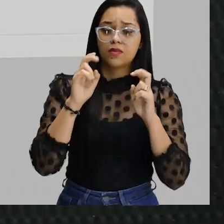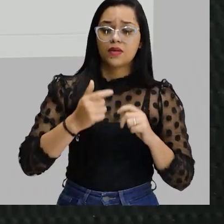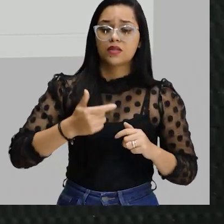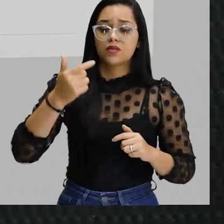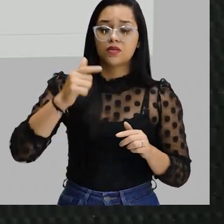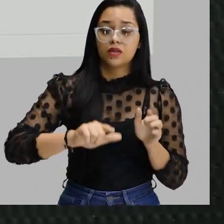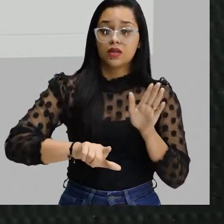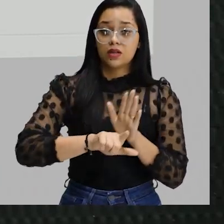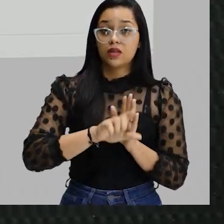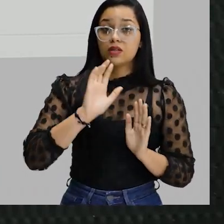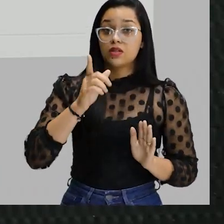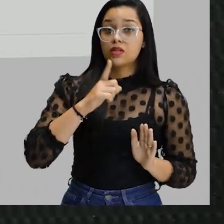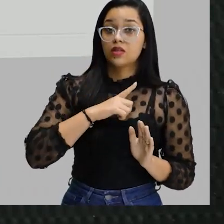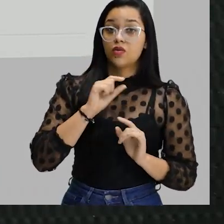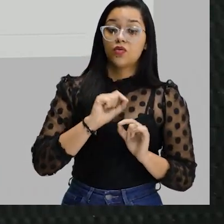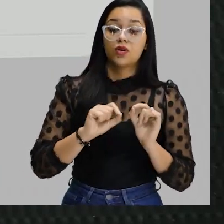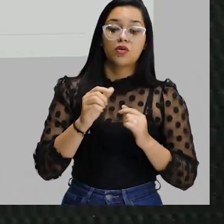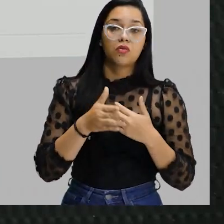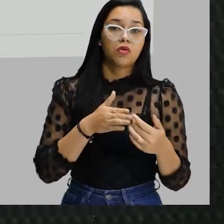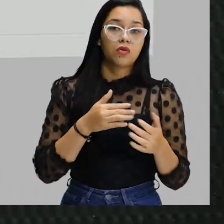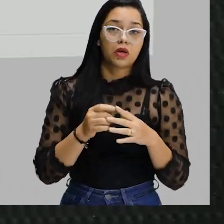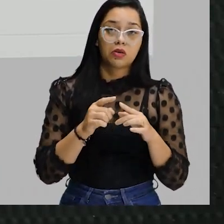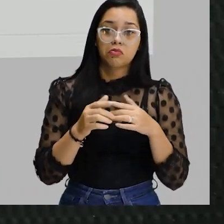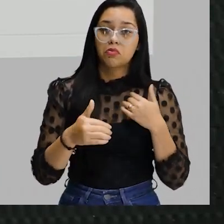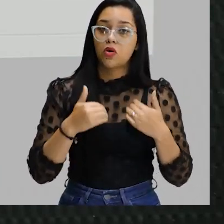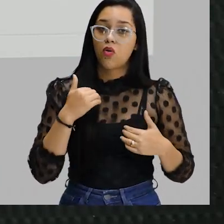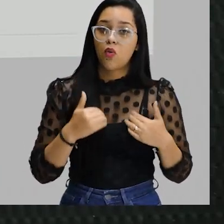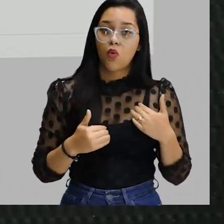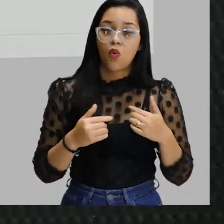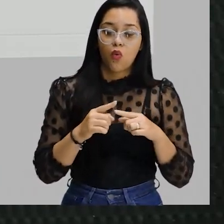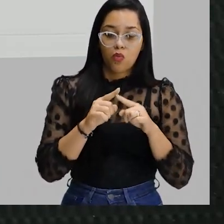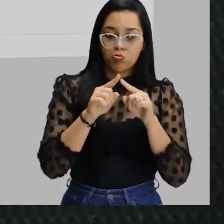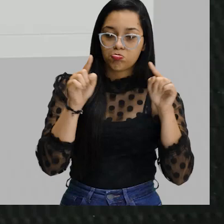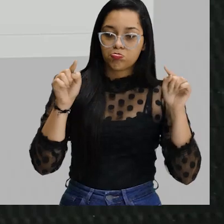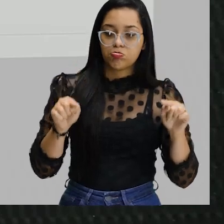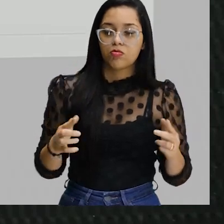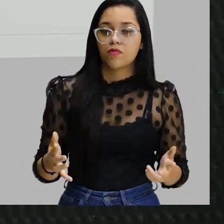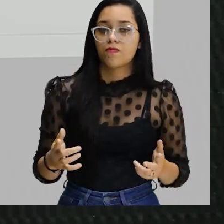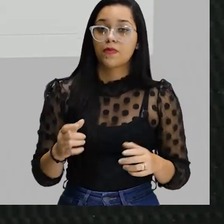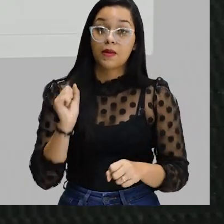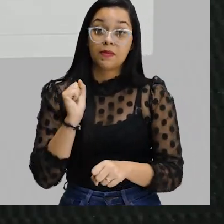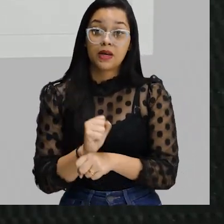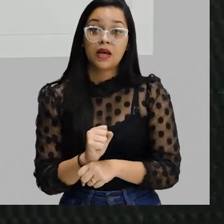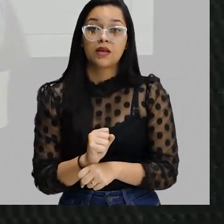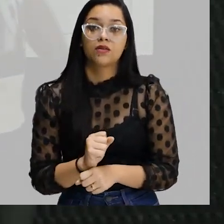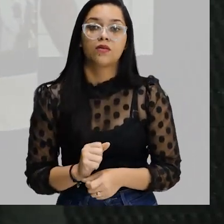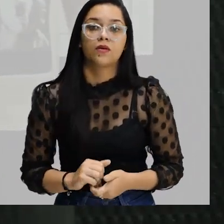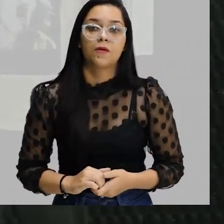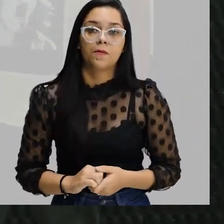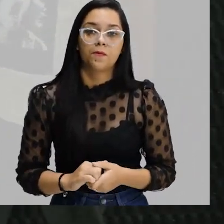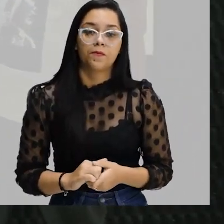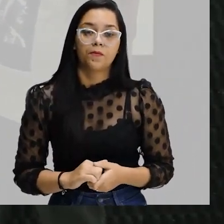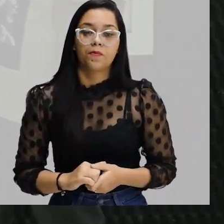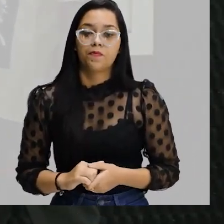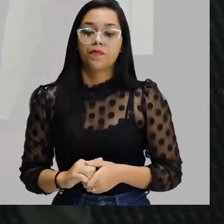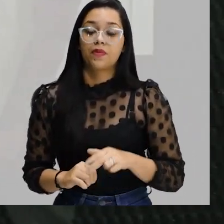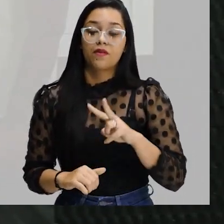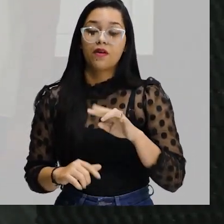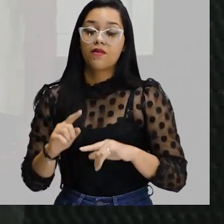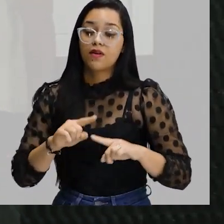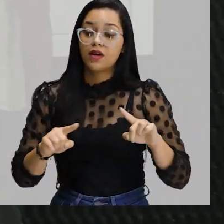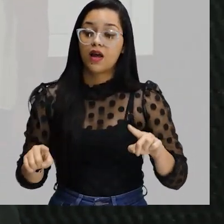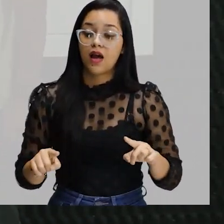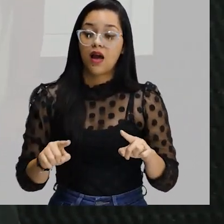lei. Nós temos um corpo qualquer, certo? Esse corpo está em repouso. Ele vai variar